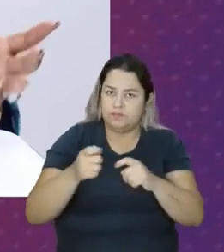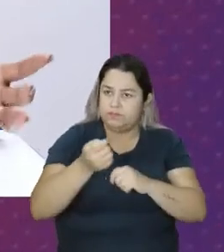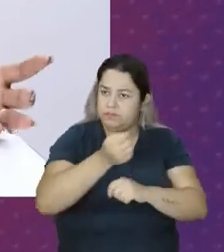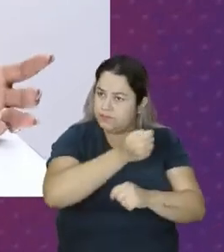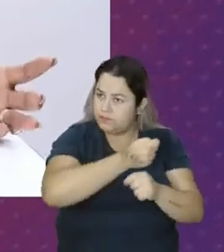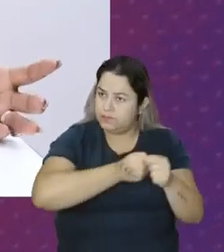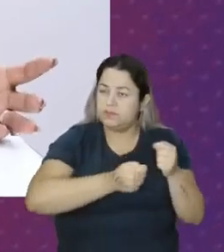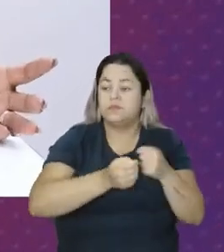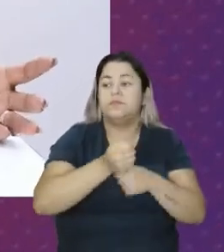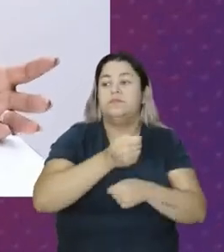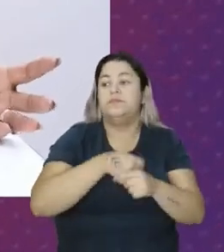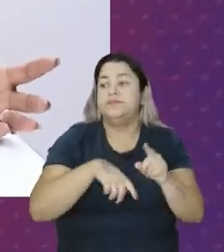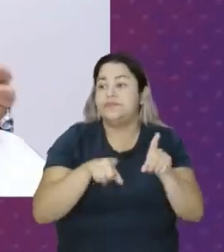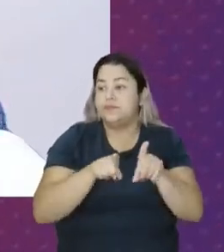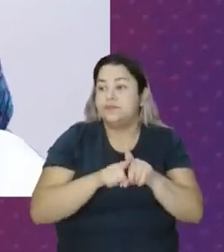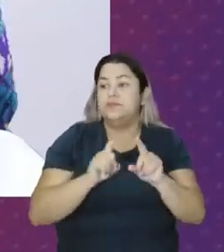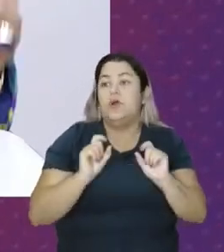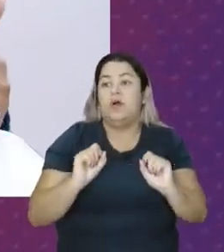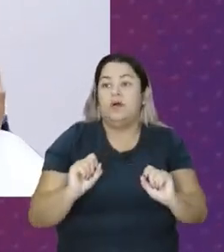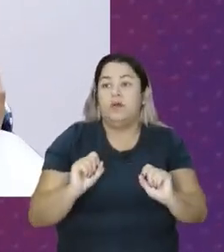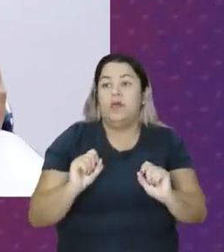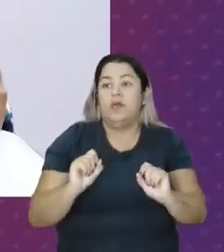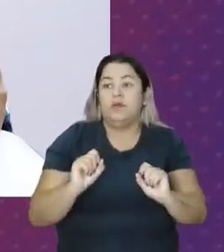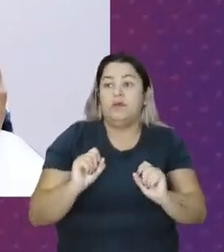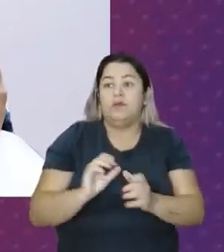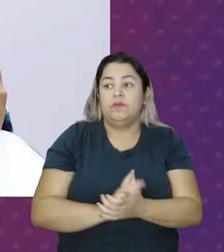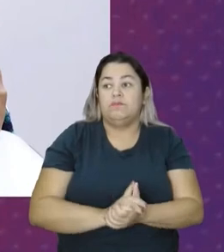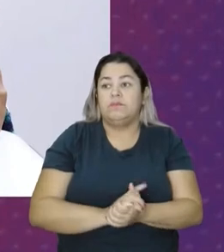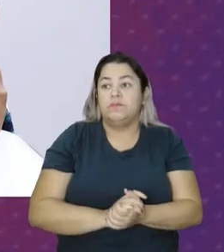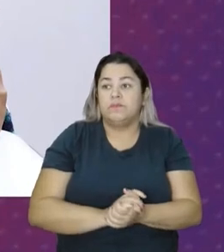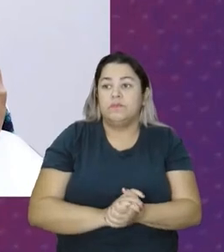economia bastante consolidados, que é o